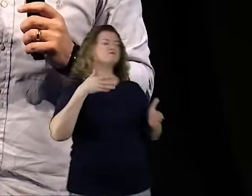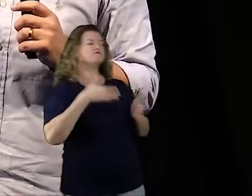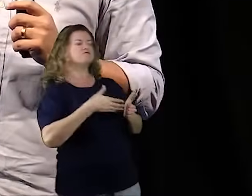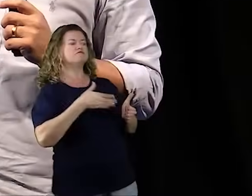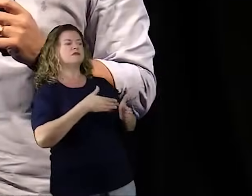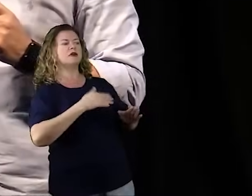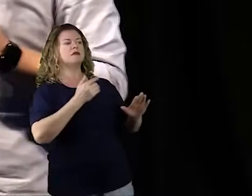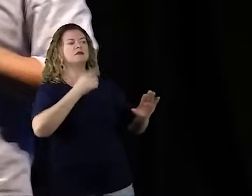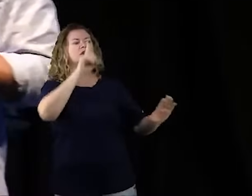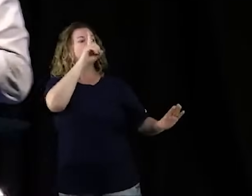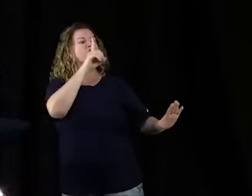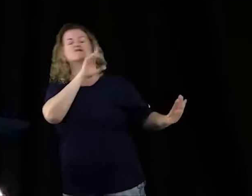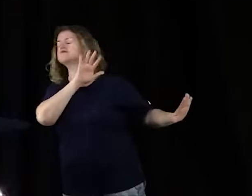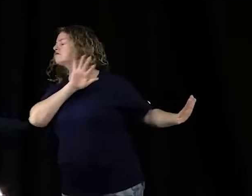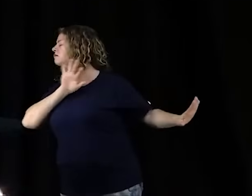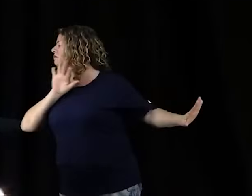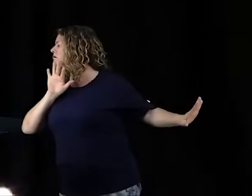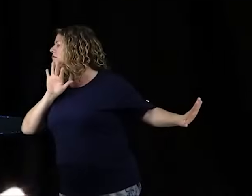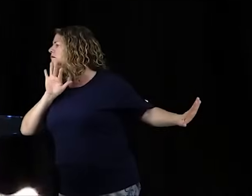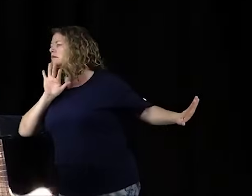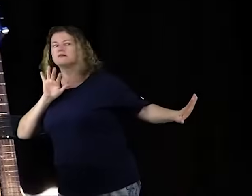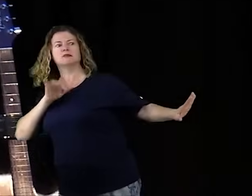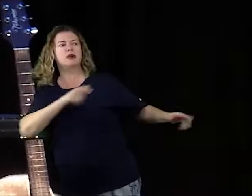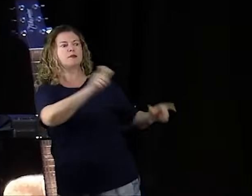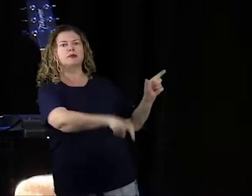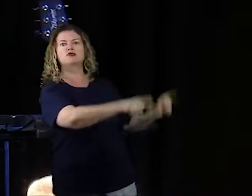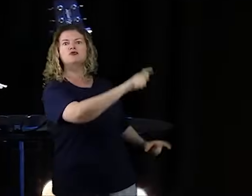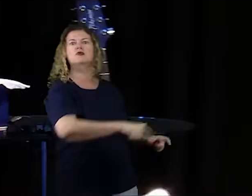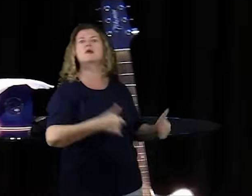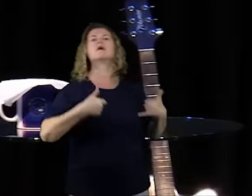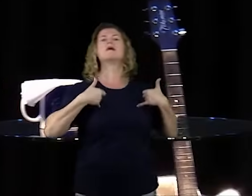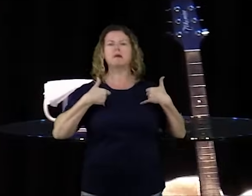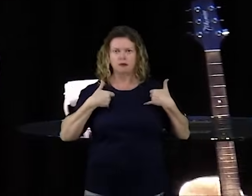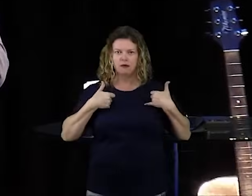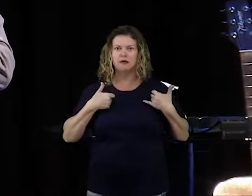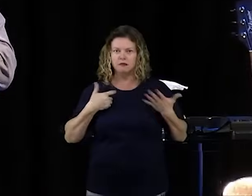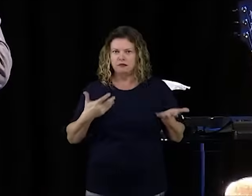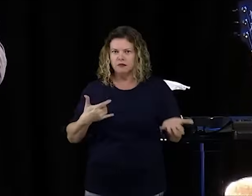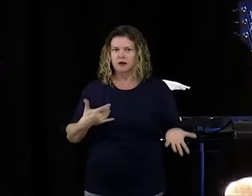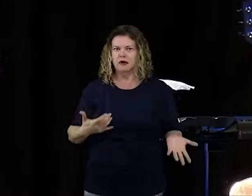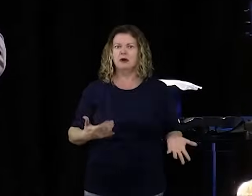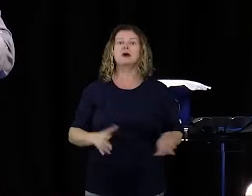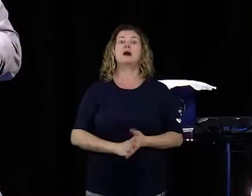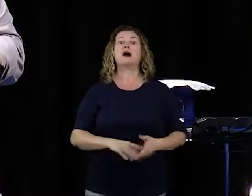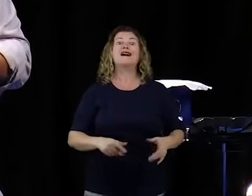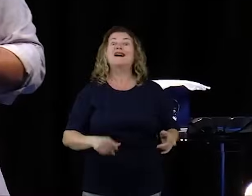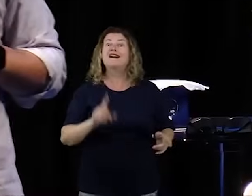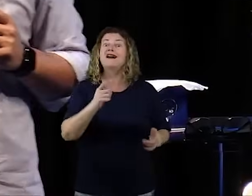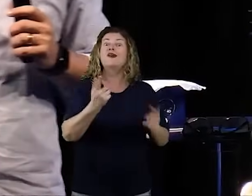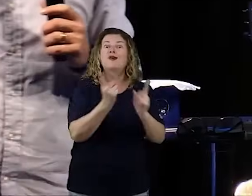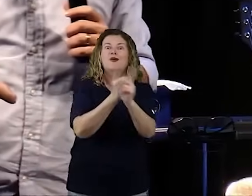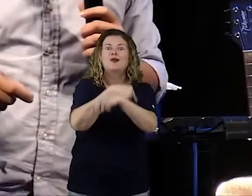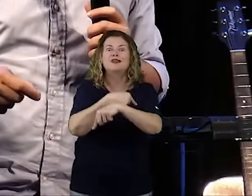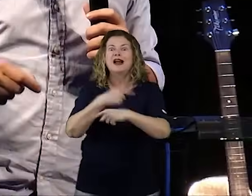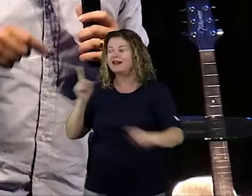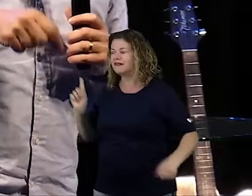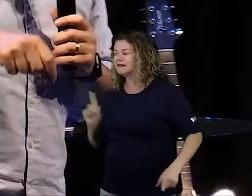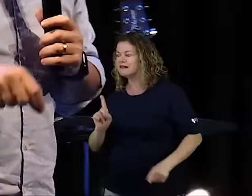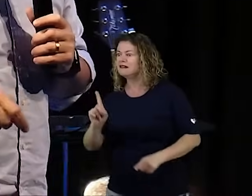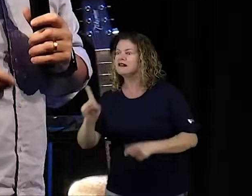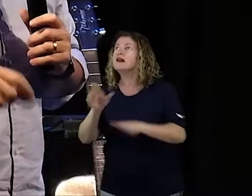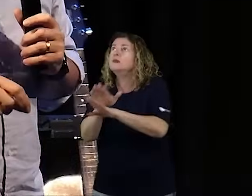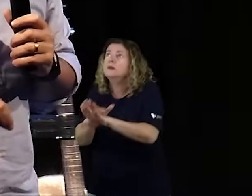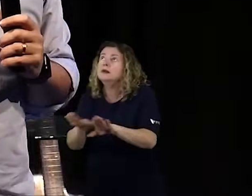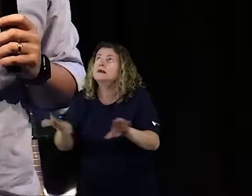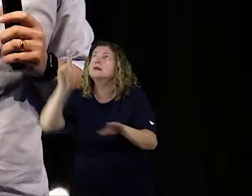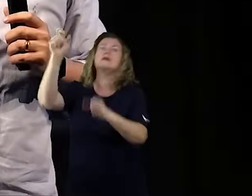vira o rosto para orgulhoso e ele ele favorece o humilde que pede socorro na semana passada o Pastor